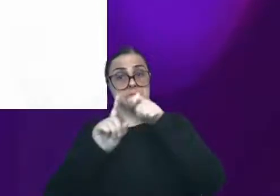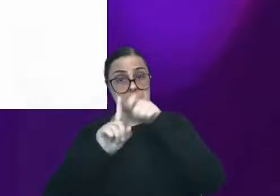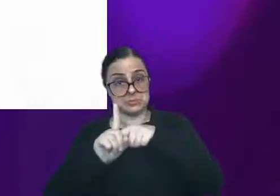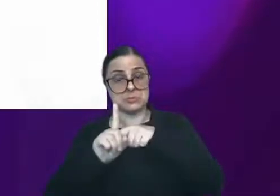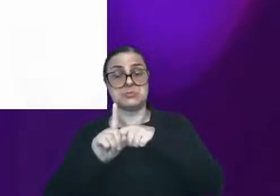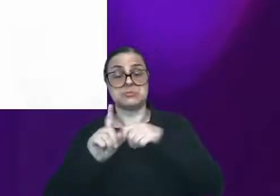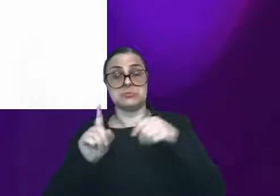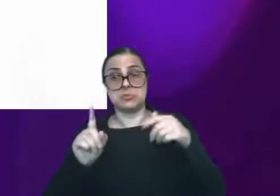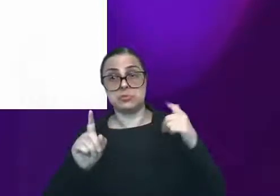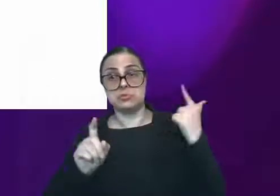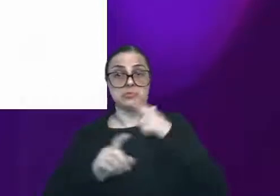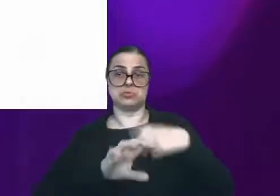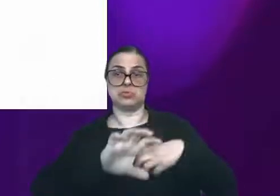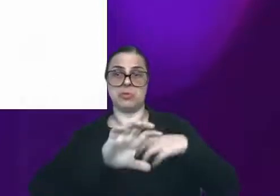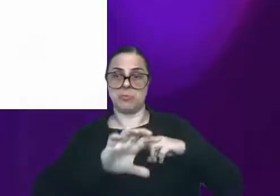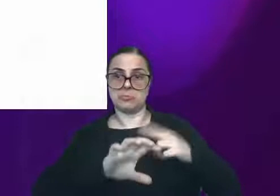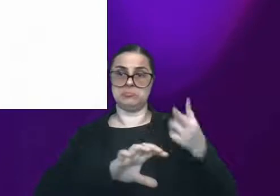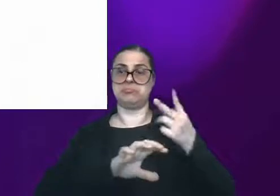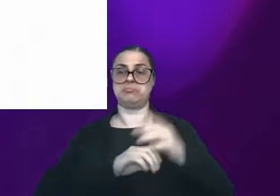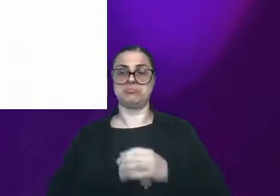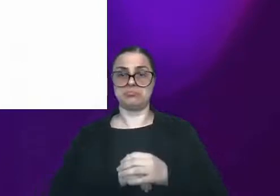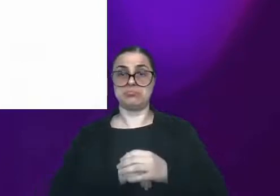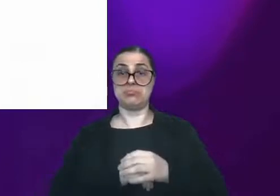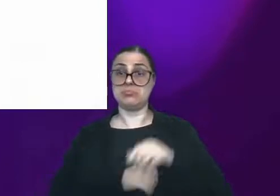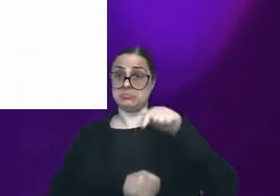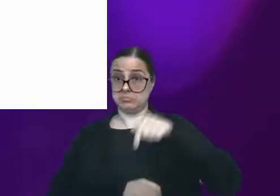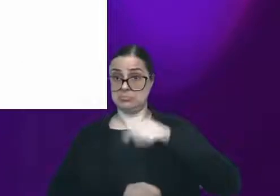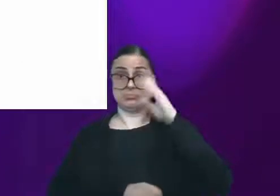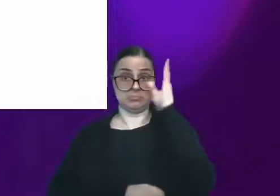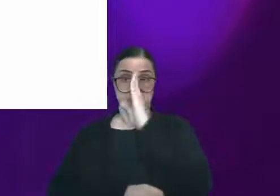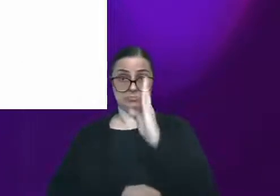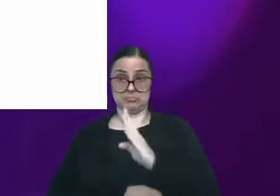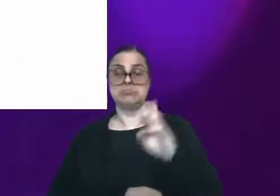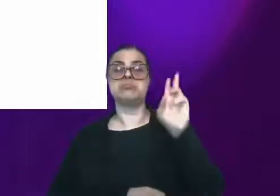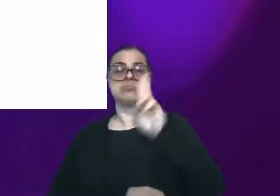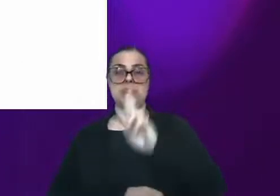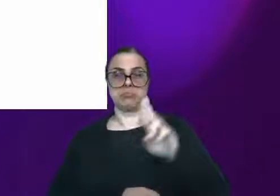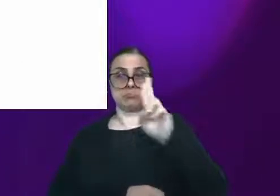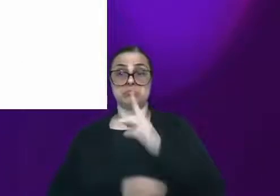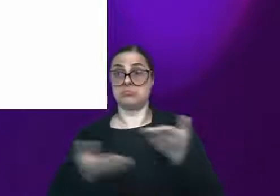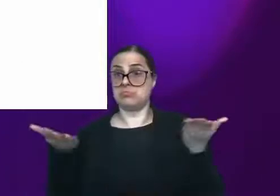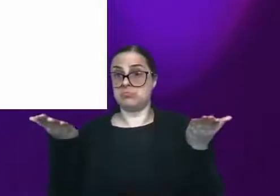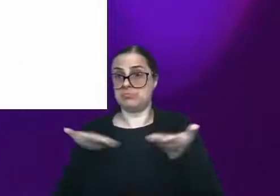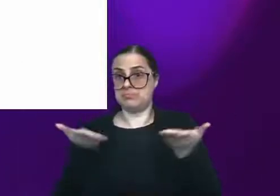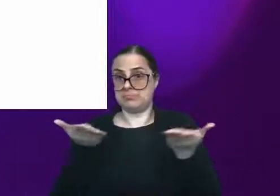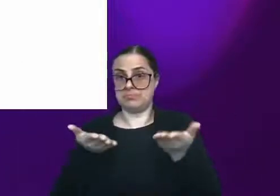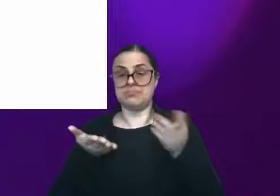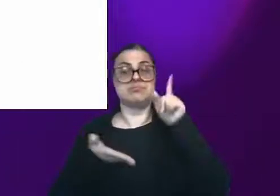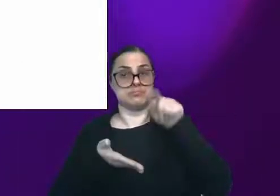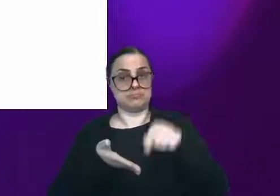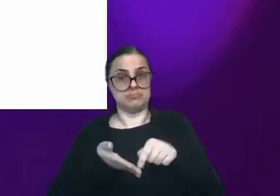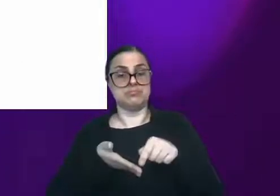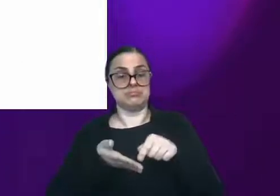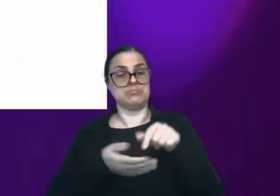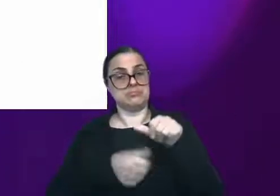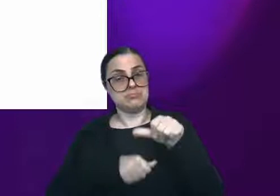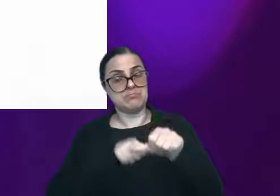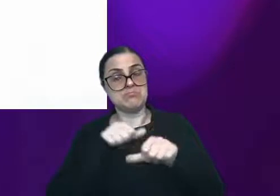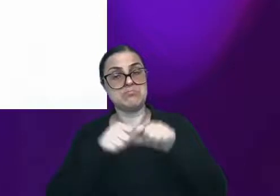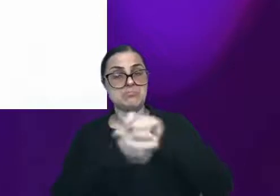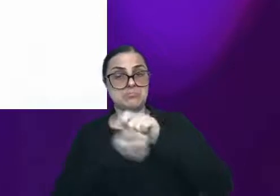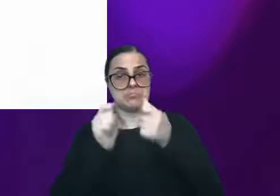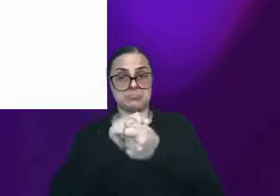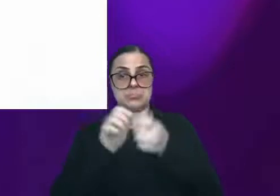Então, o critério de Milão Brasil, que é o critério que a gente usa hoje, que é um critério teoricamente modificado, então seria